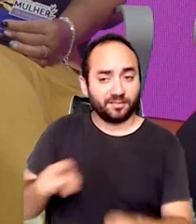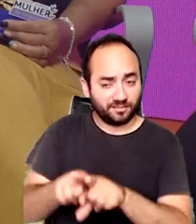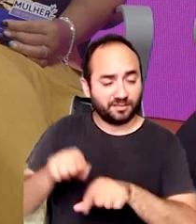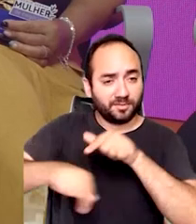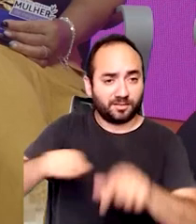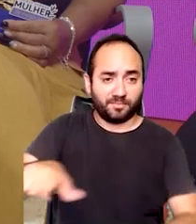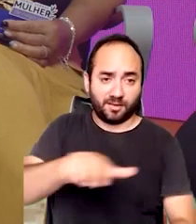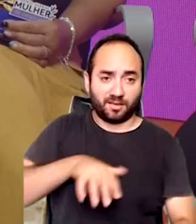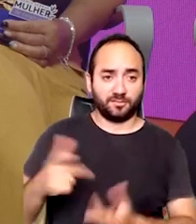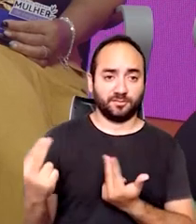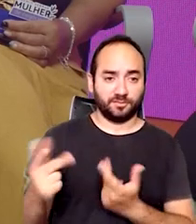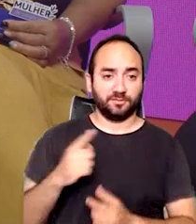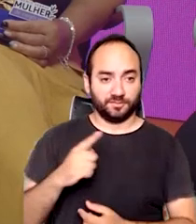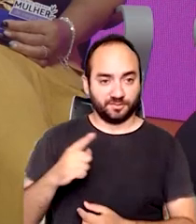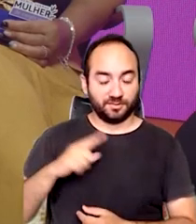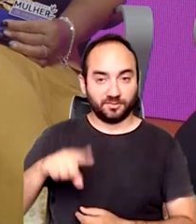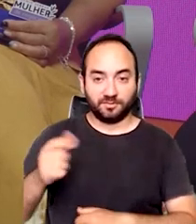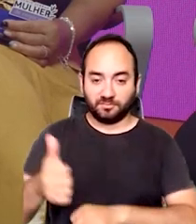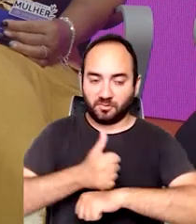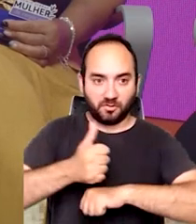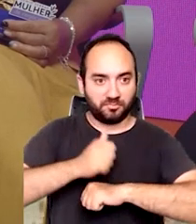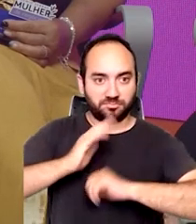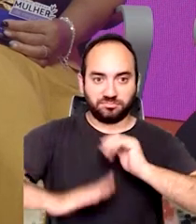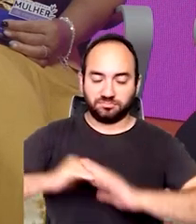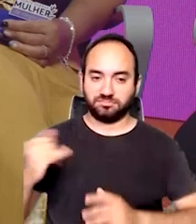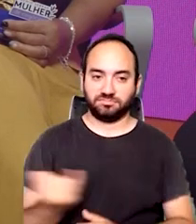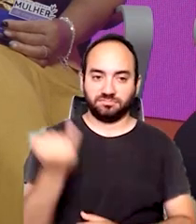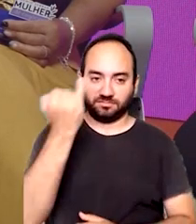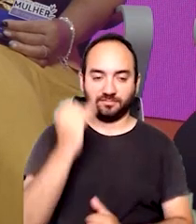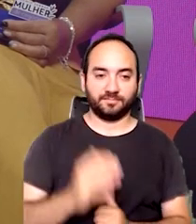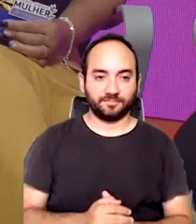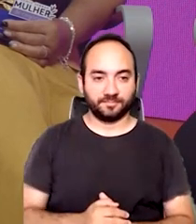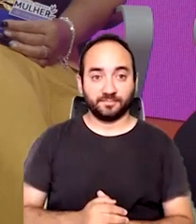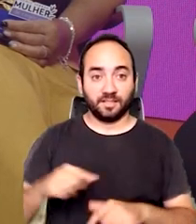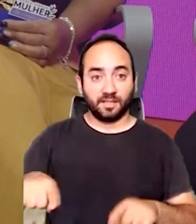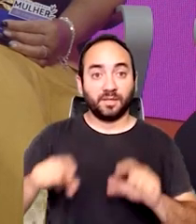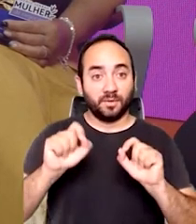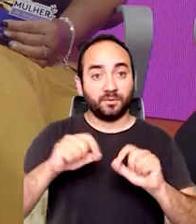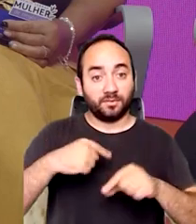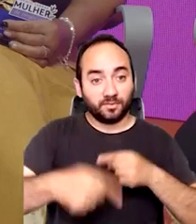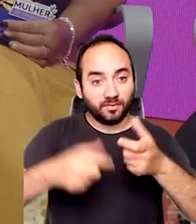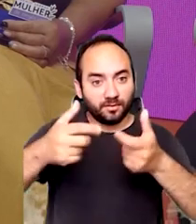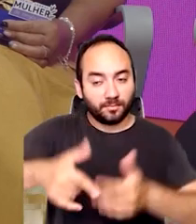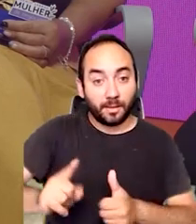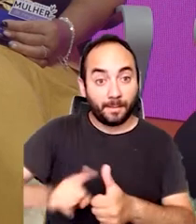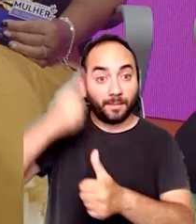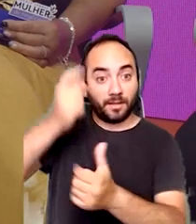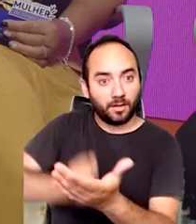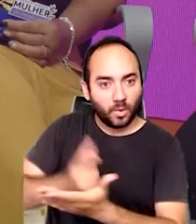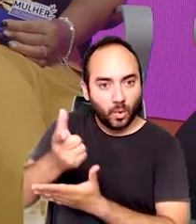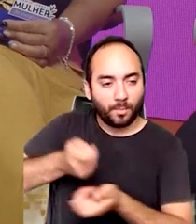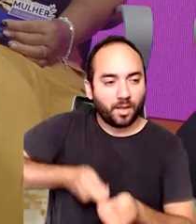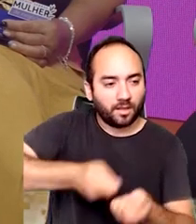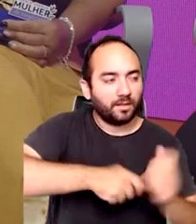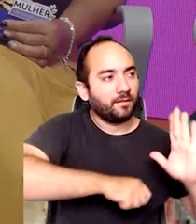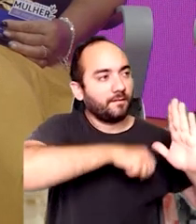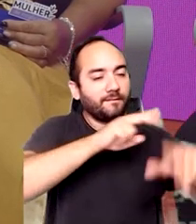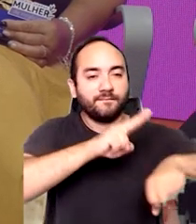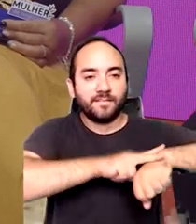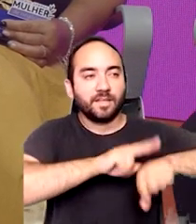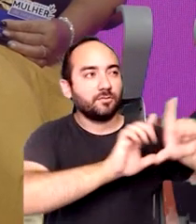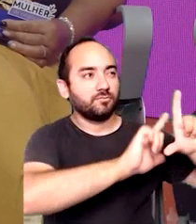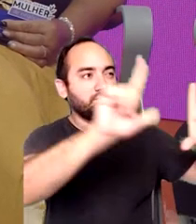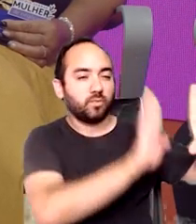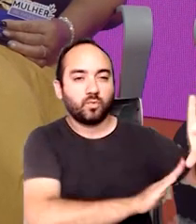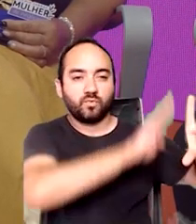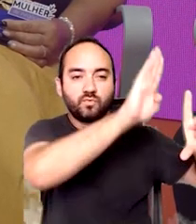outras amigas que também trabalham nesta área que é uma profissão muito importante né E ali através daquele primeiro rodo comprei um rodo limpa vidros e